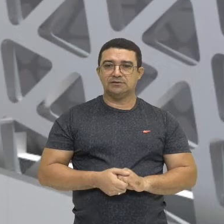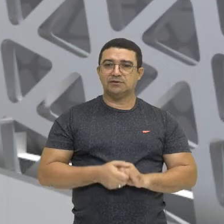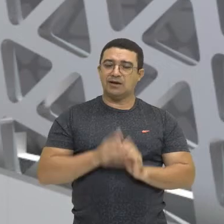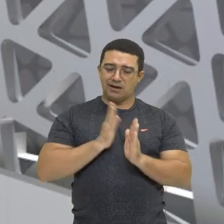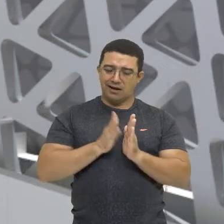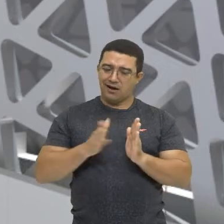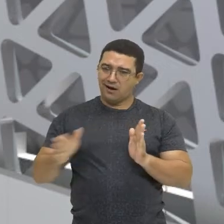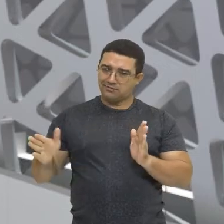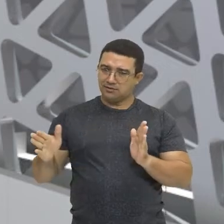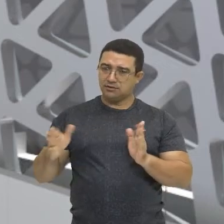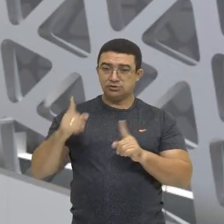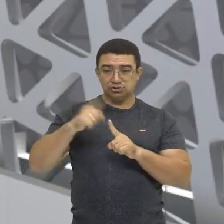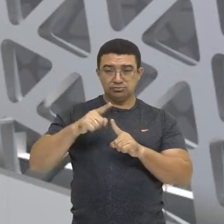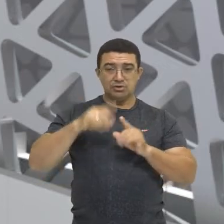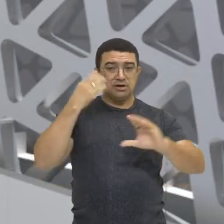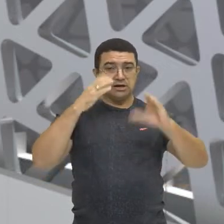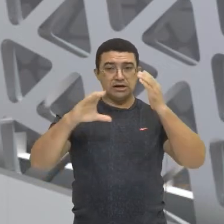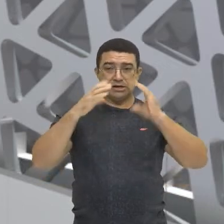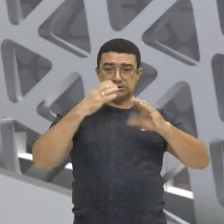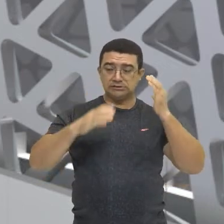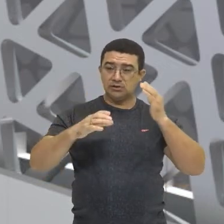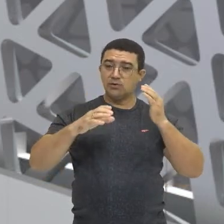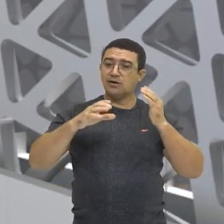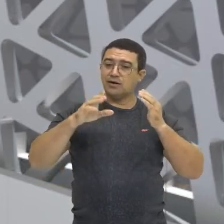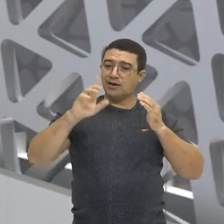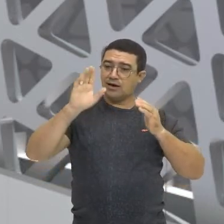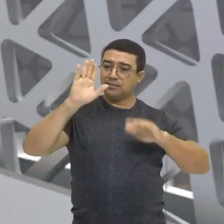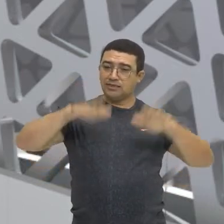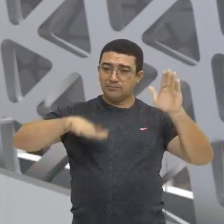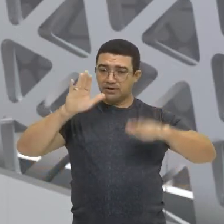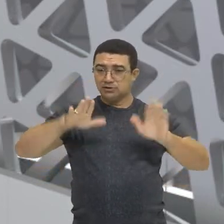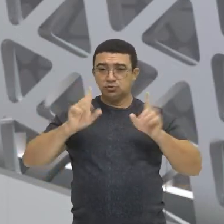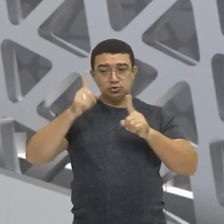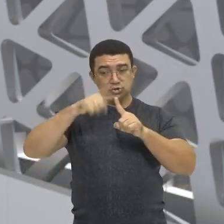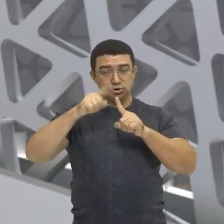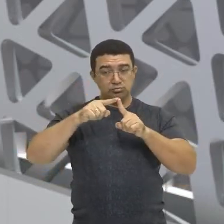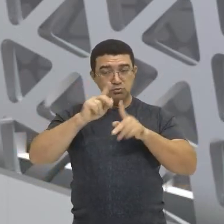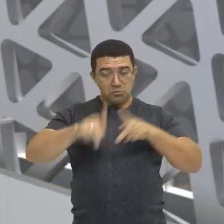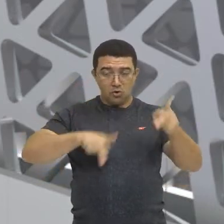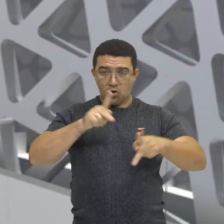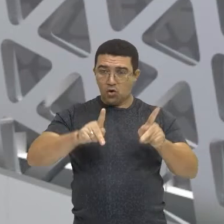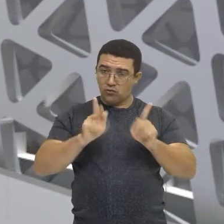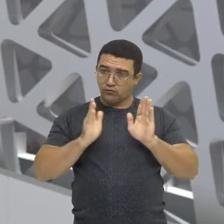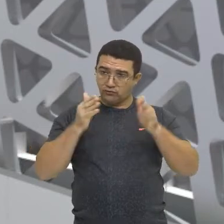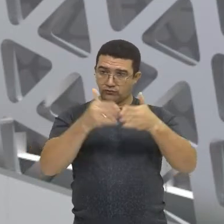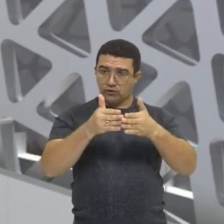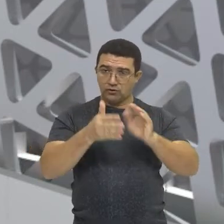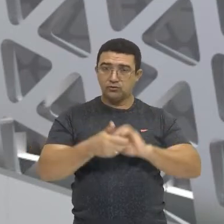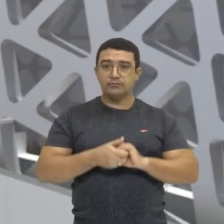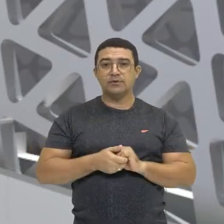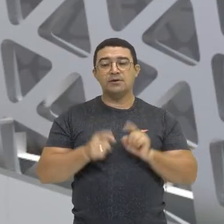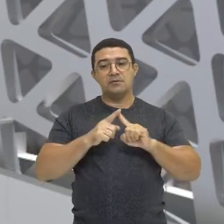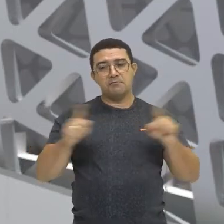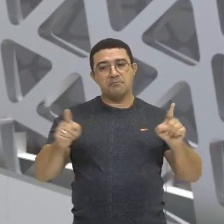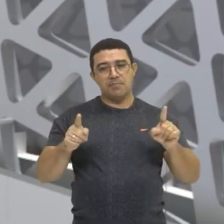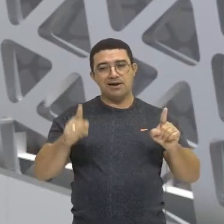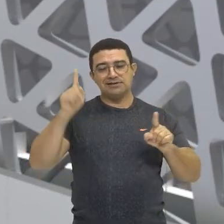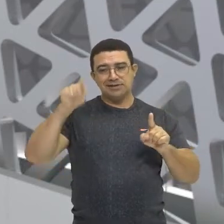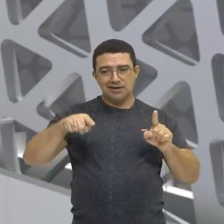cada uma dessas modalidades vai se dirigir a um determinado público. Mas, de um modo geral, ele se prestava exatamente para